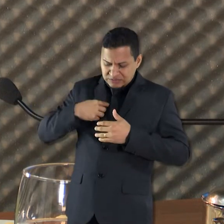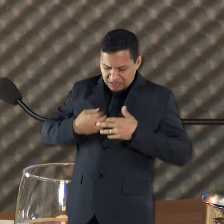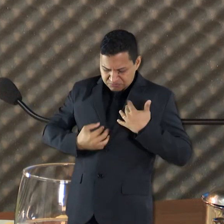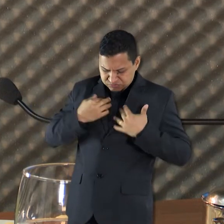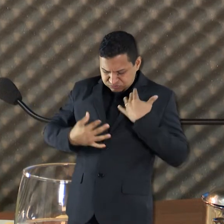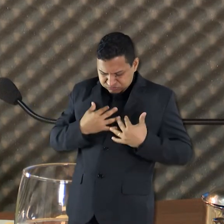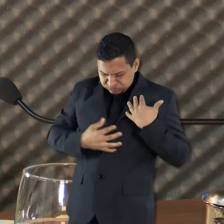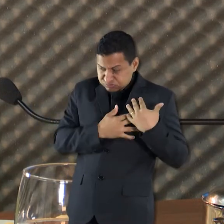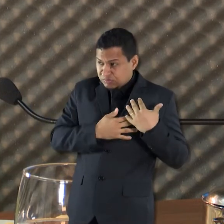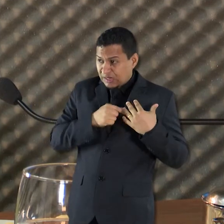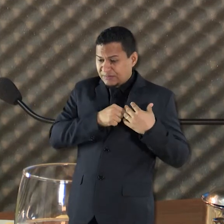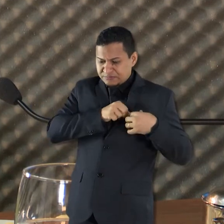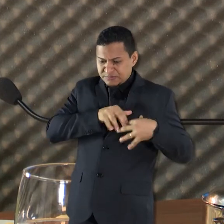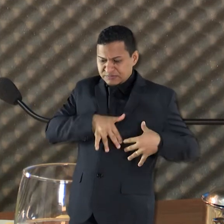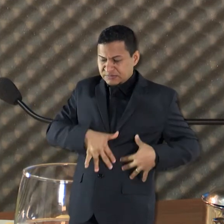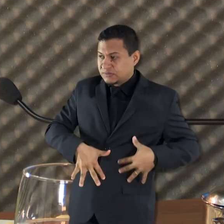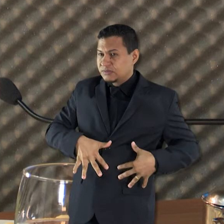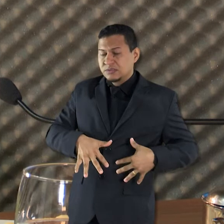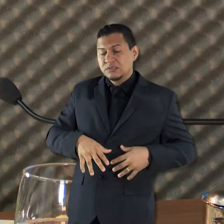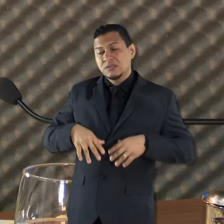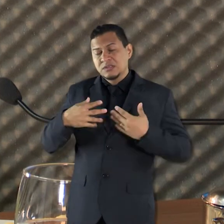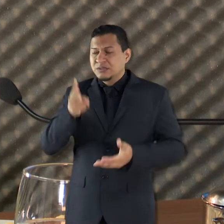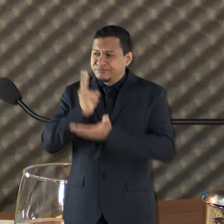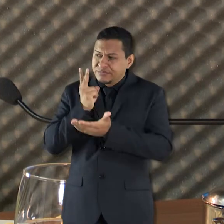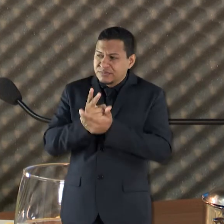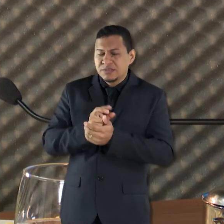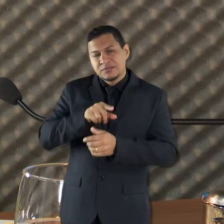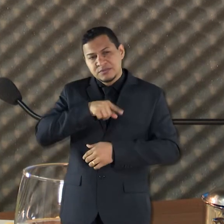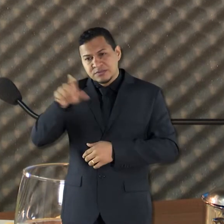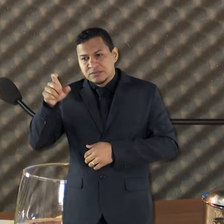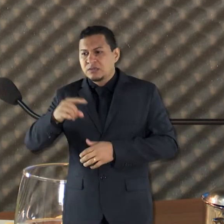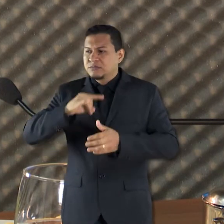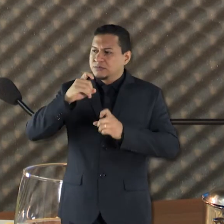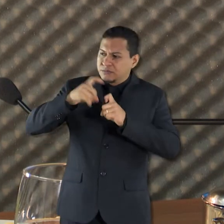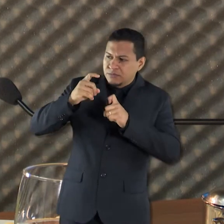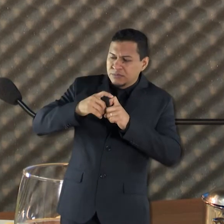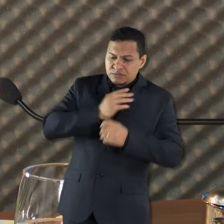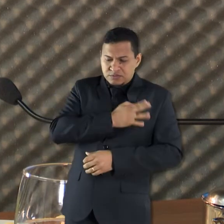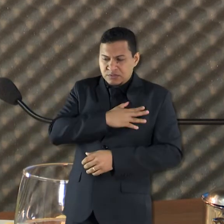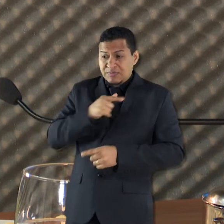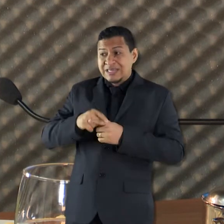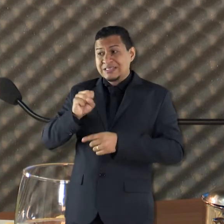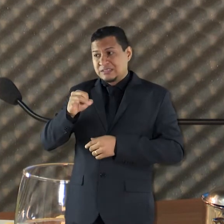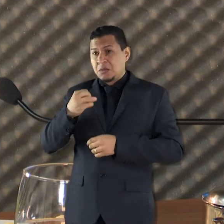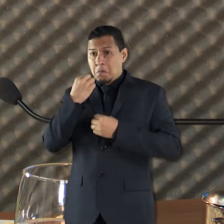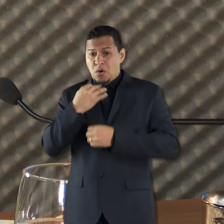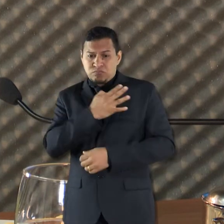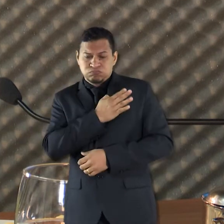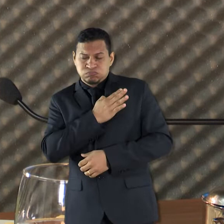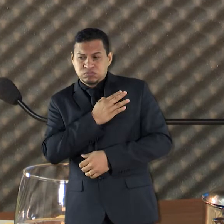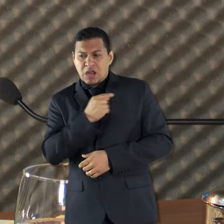desce o fio até o coração, eles jogam lá e o coração espalha. Então, periodicamente tem que ir para cardiologista para verificar sobre lesão ao músculo,